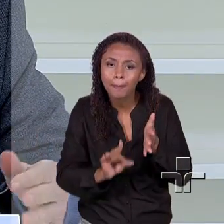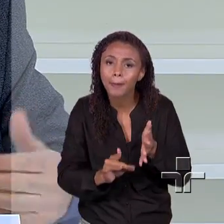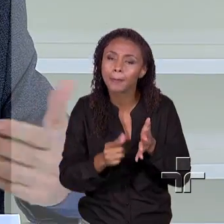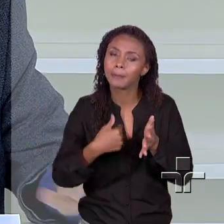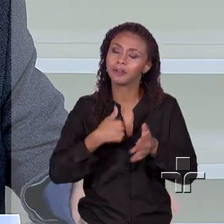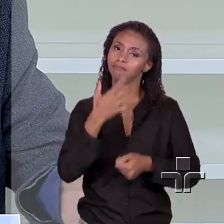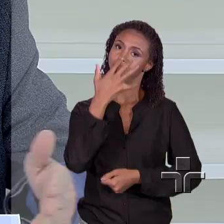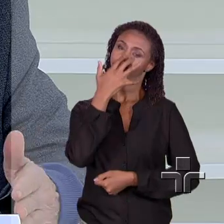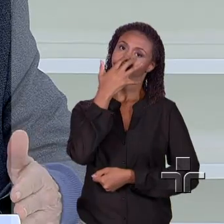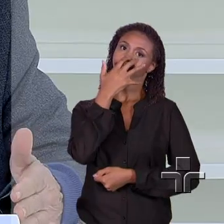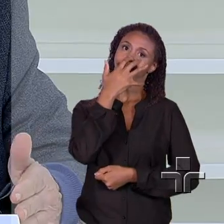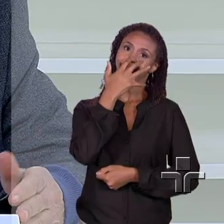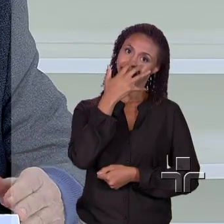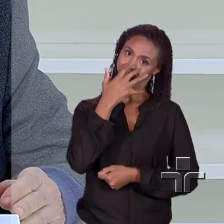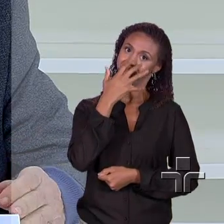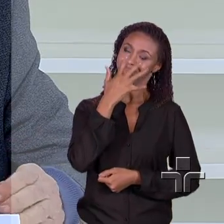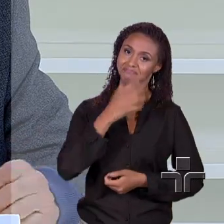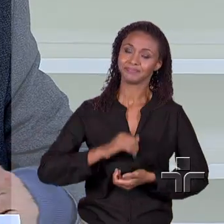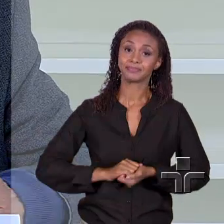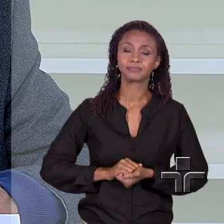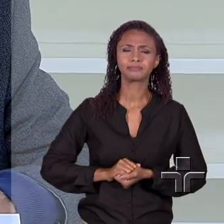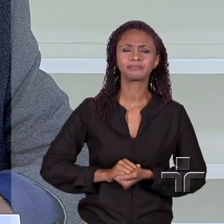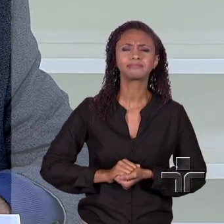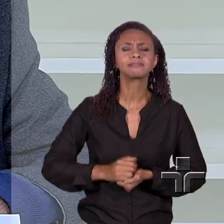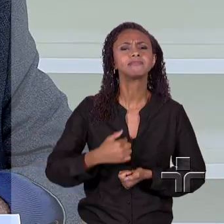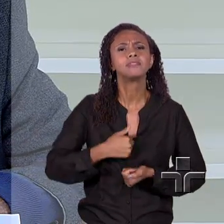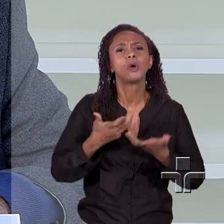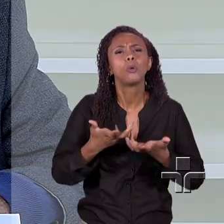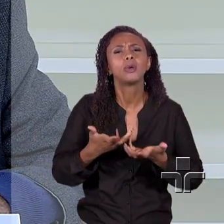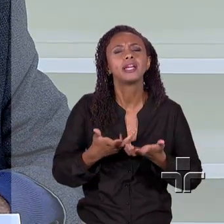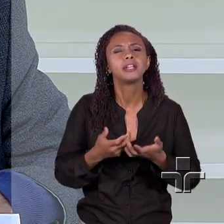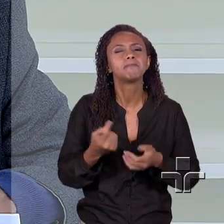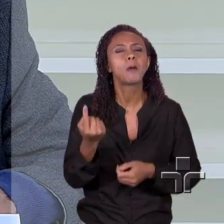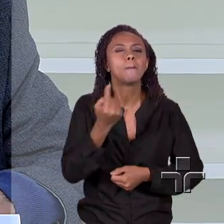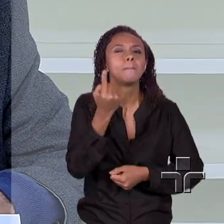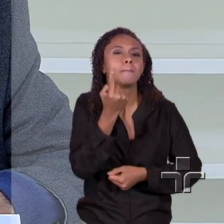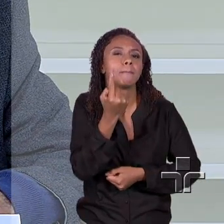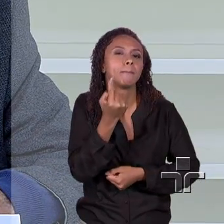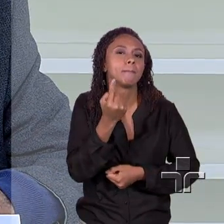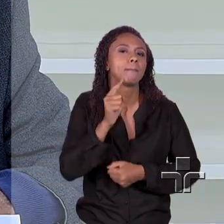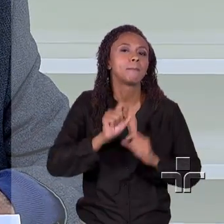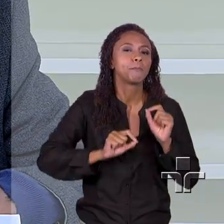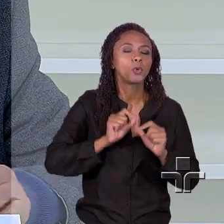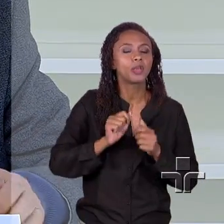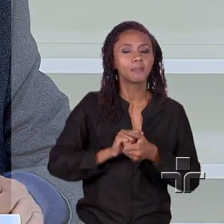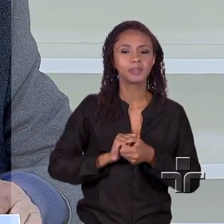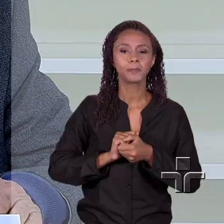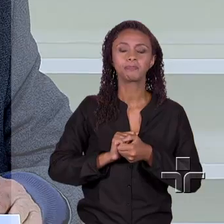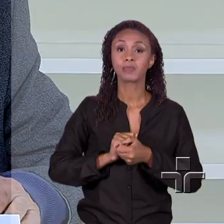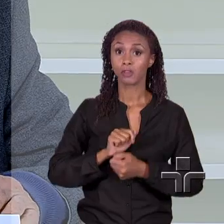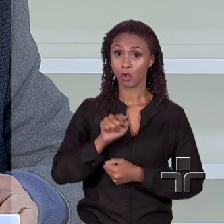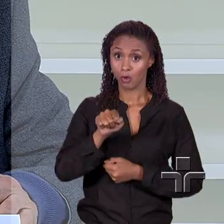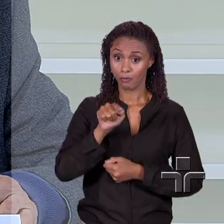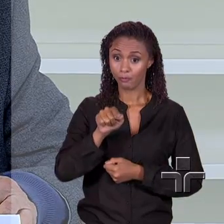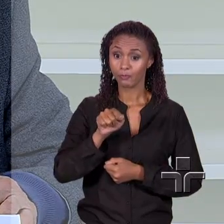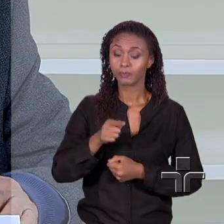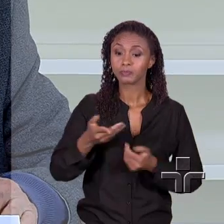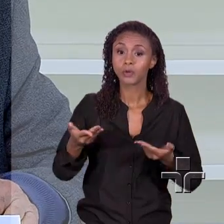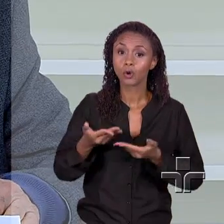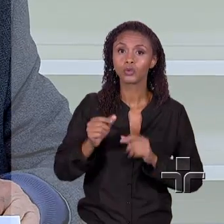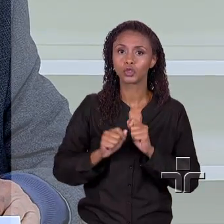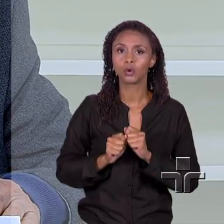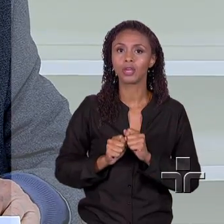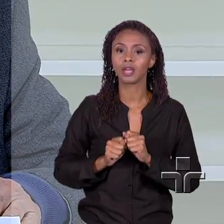me impressionou bastante. Eu queria levantar como uma primeira questão o fato de que hoje, o que se chama questão